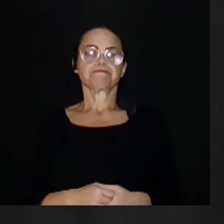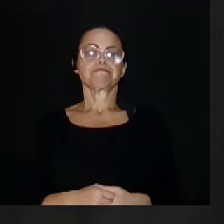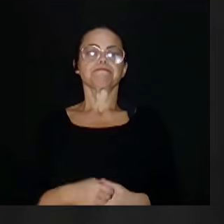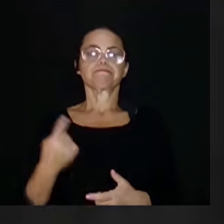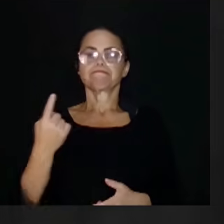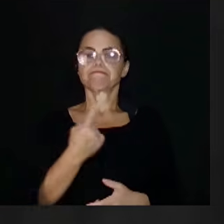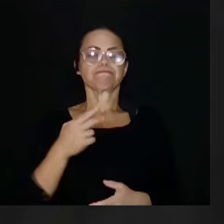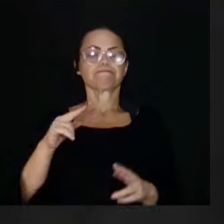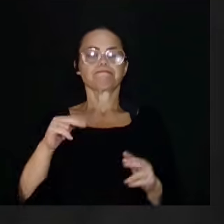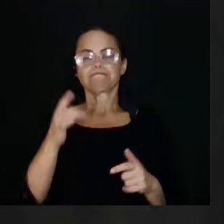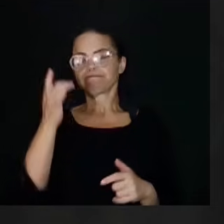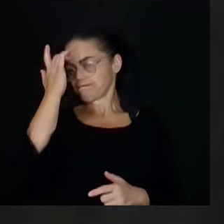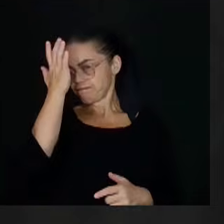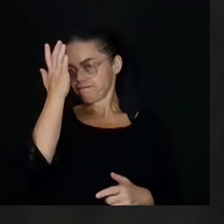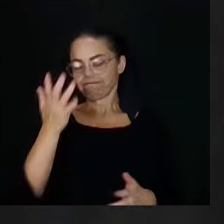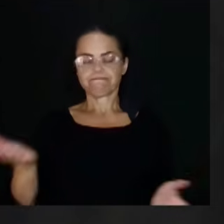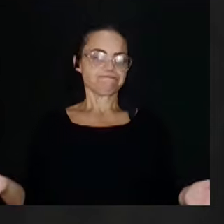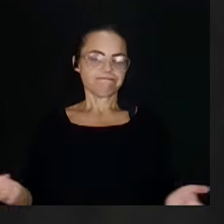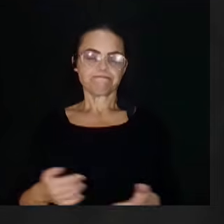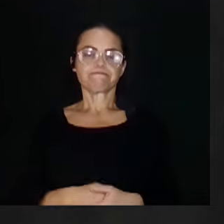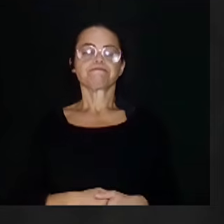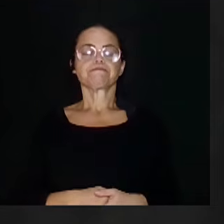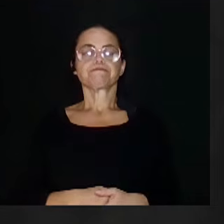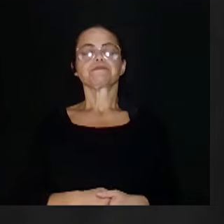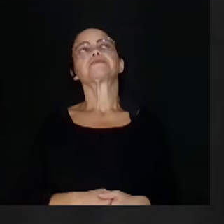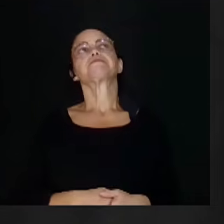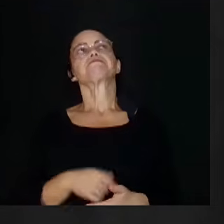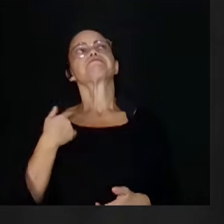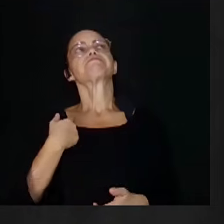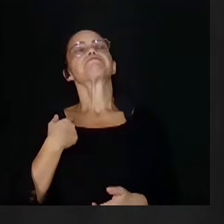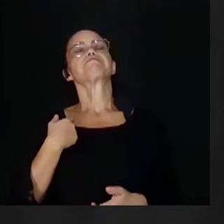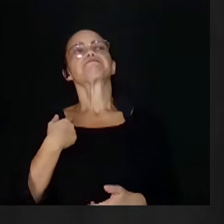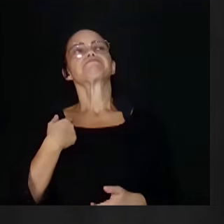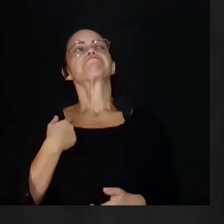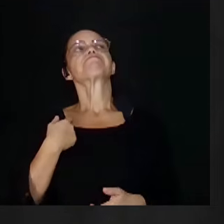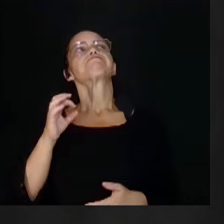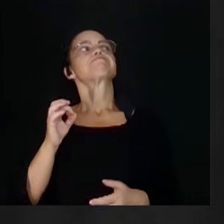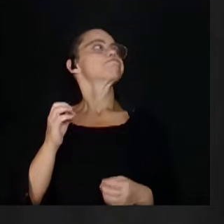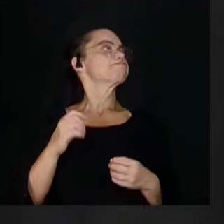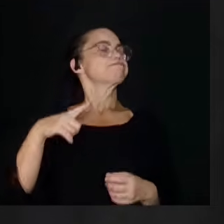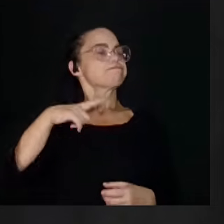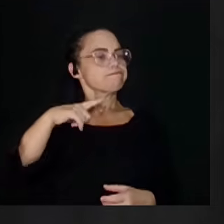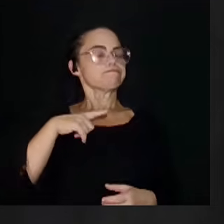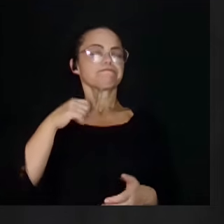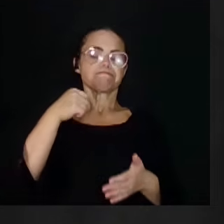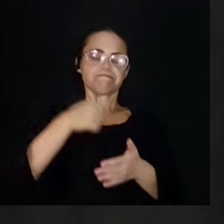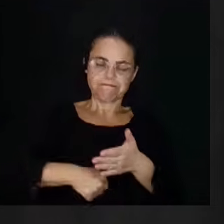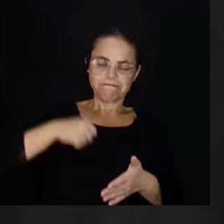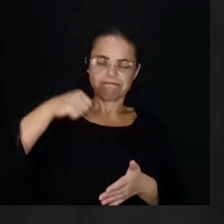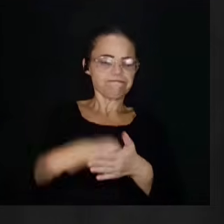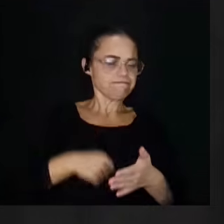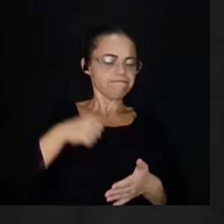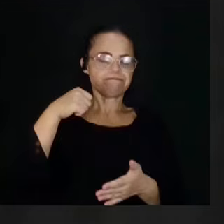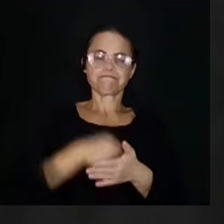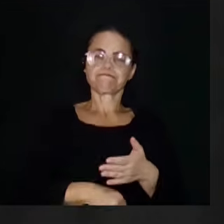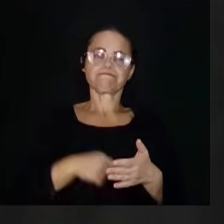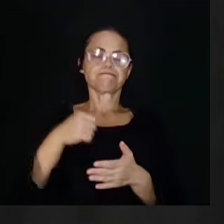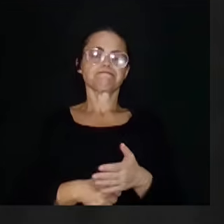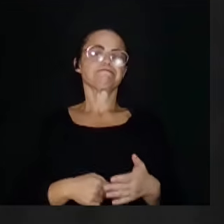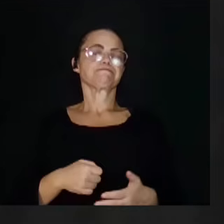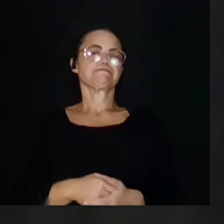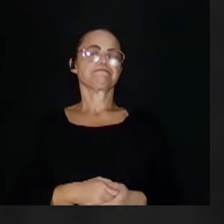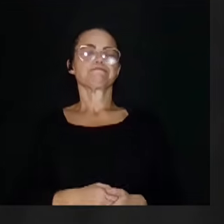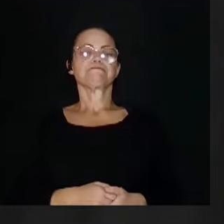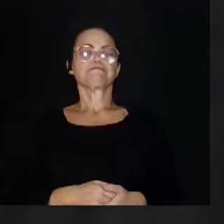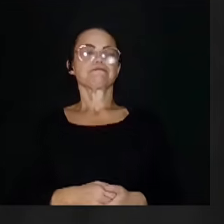né? E eu me vejo sempre nesse lugar de ter que estar sempre batalhando, de ter que estar sempre provando